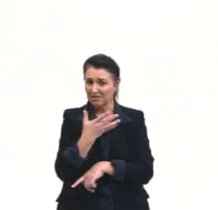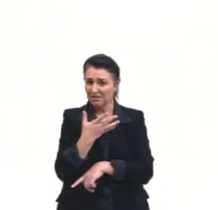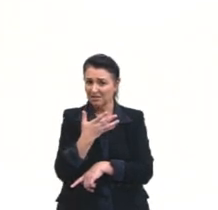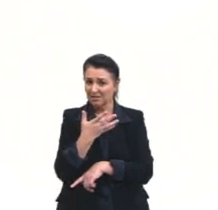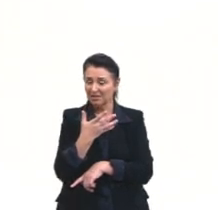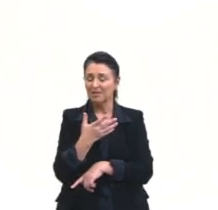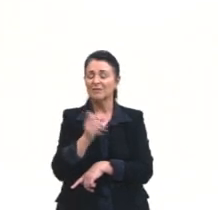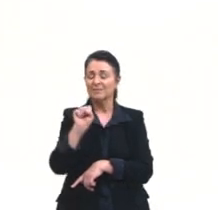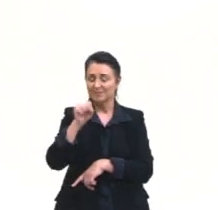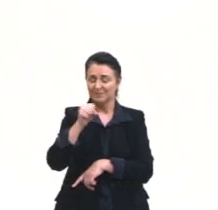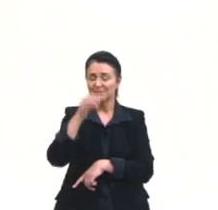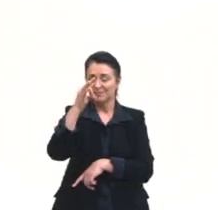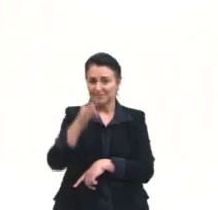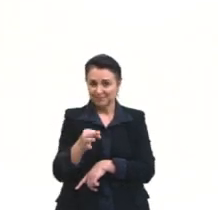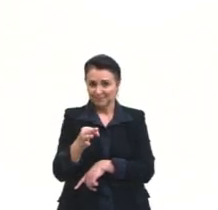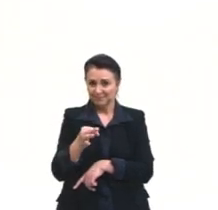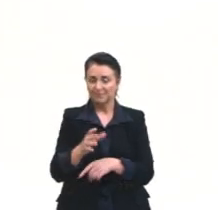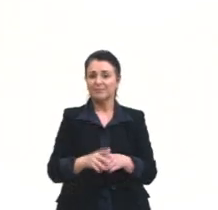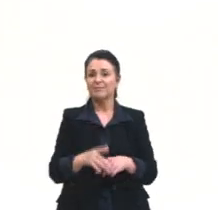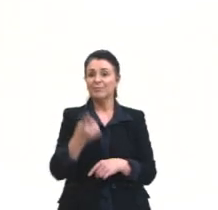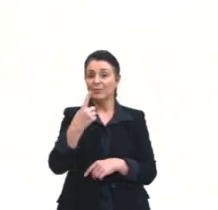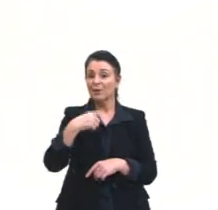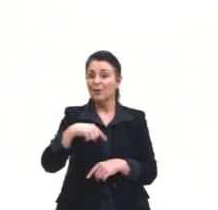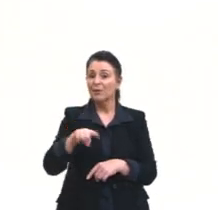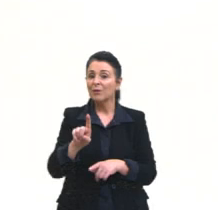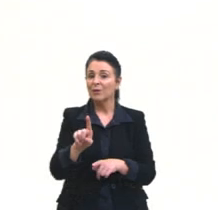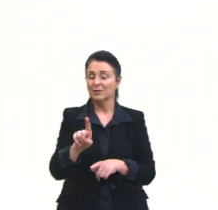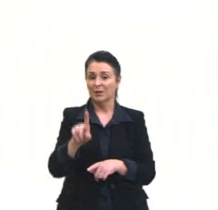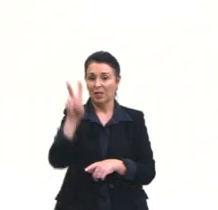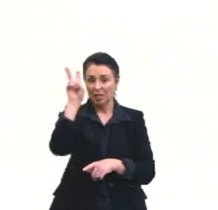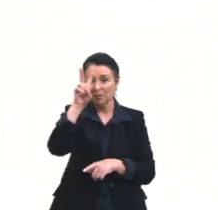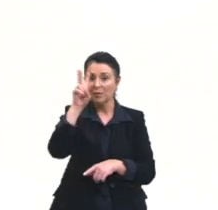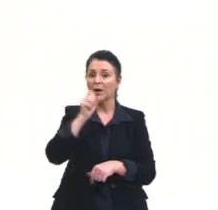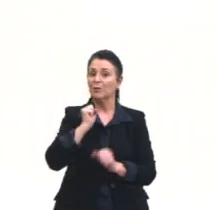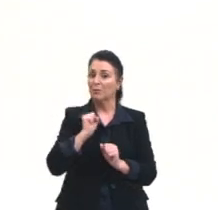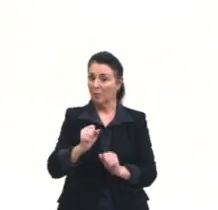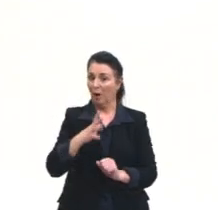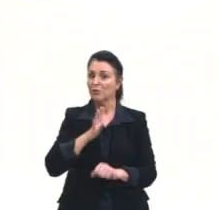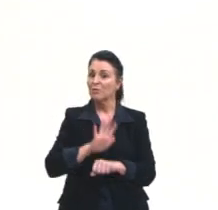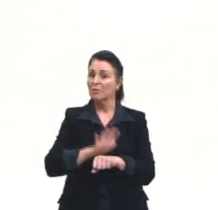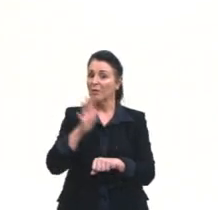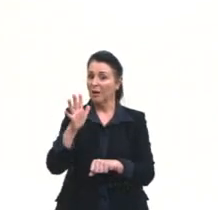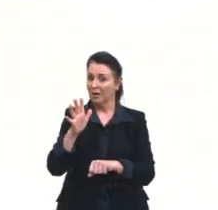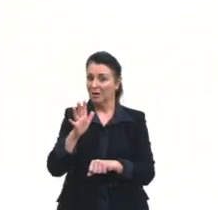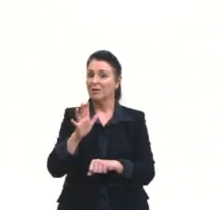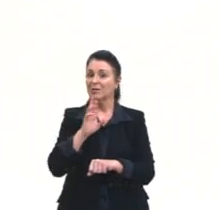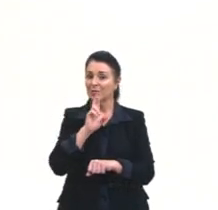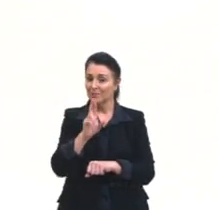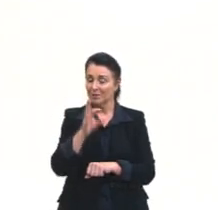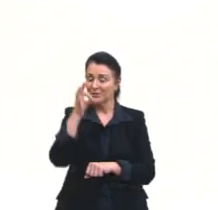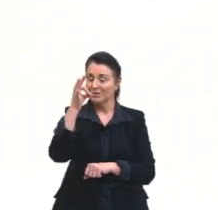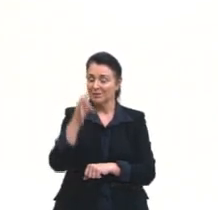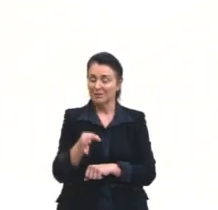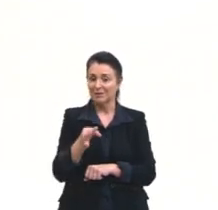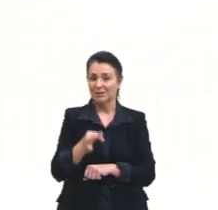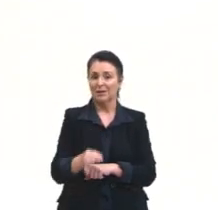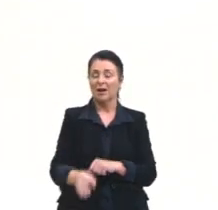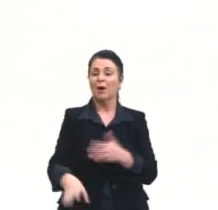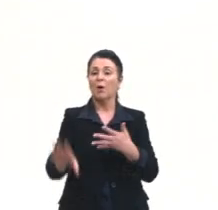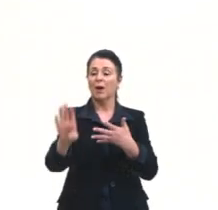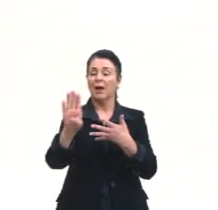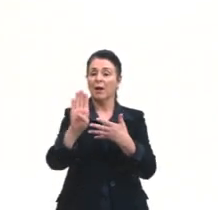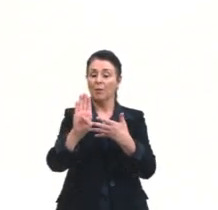essa tá correta vamos ver as outras que Lembrando que pode ter mais corretas a letra